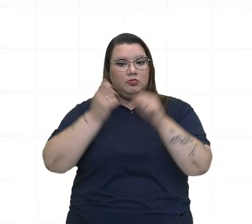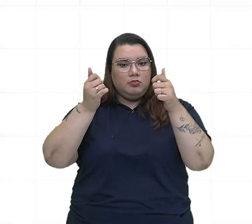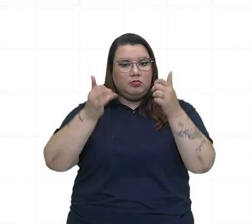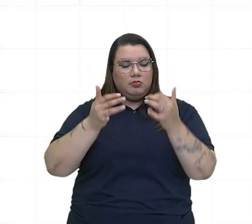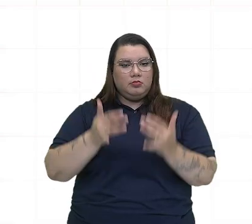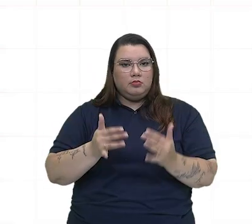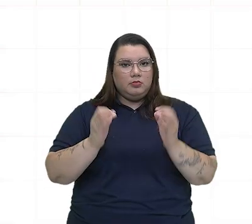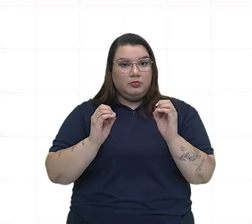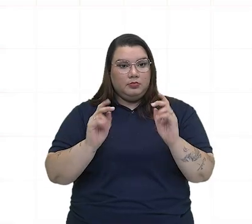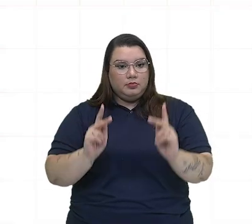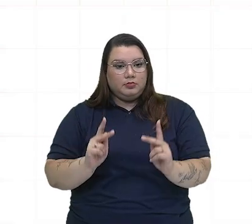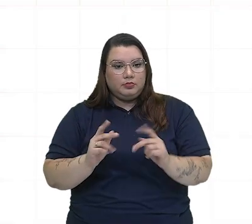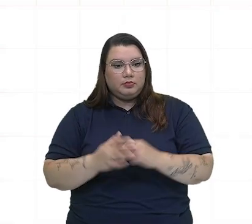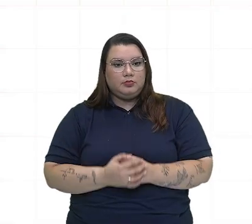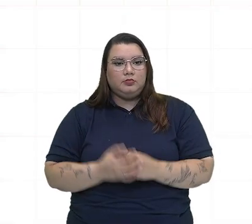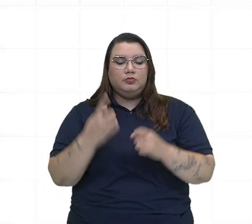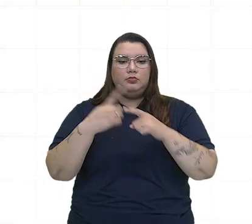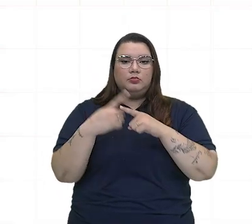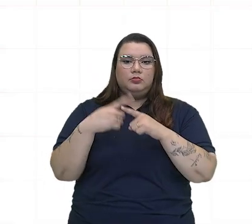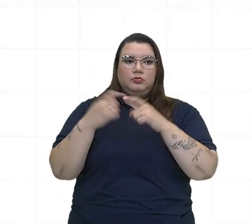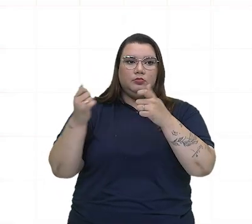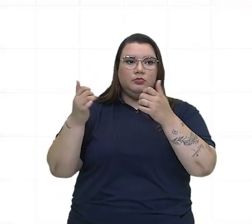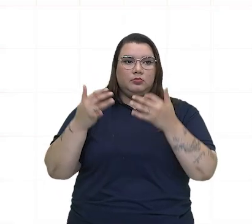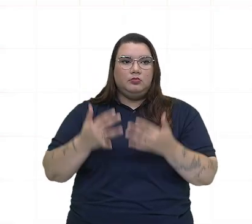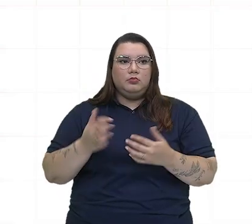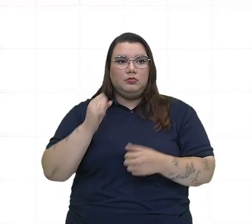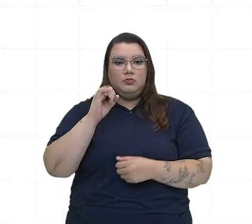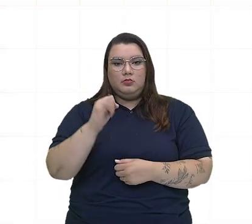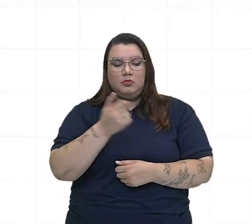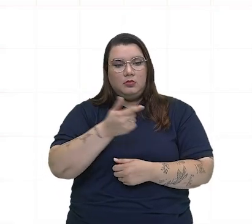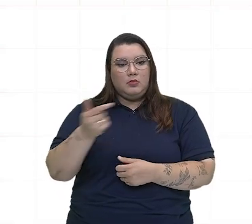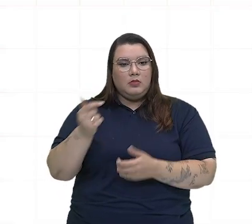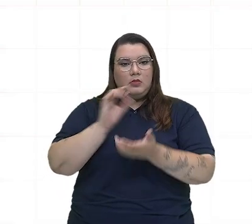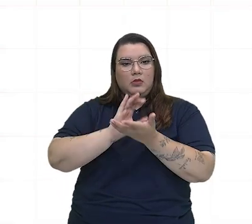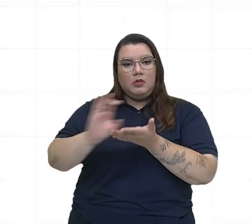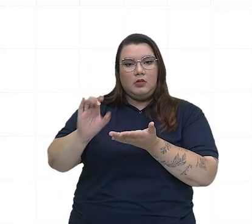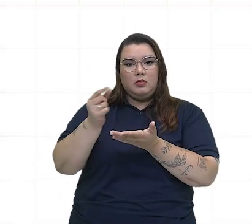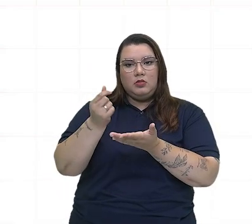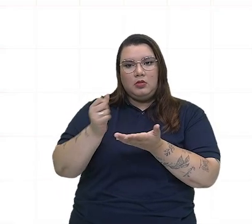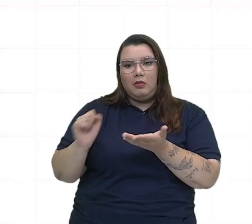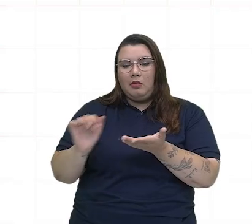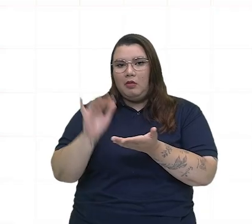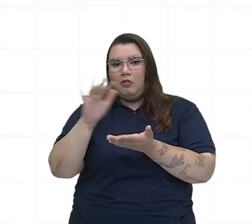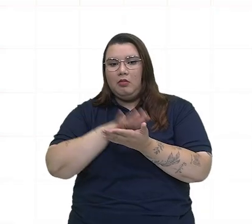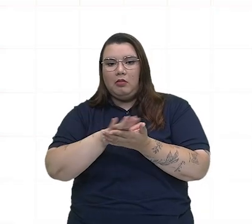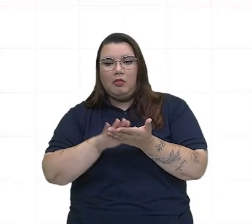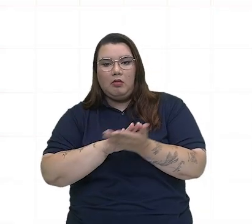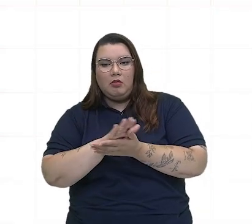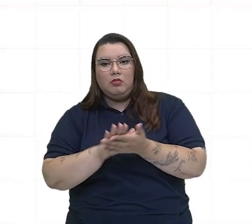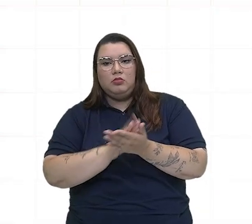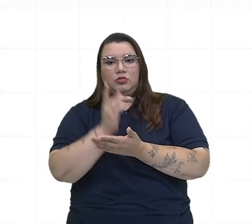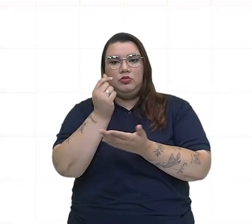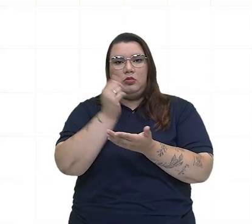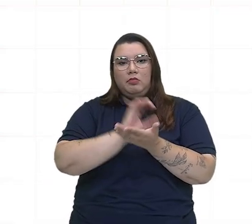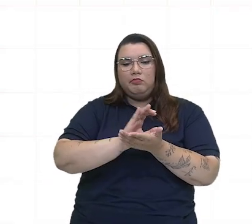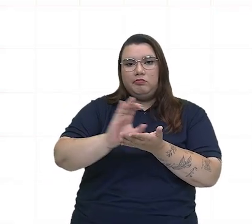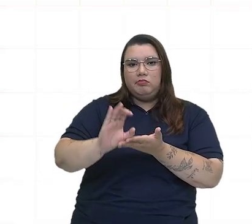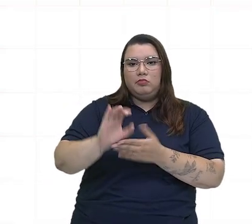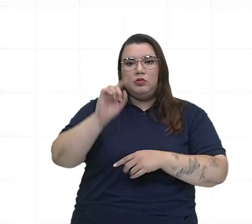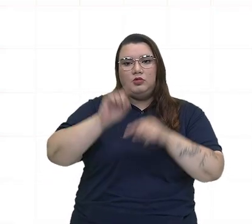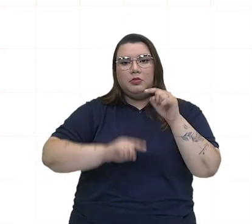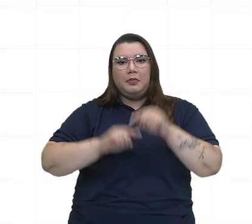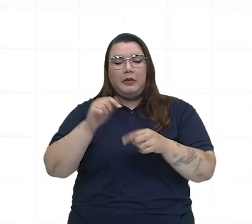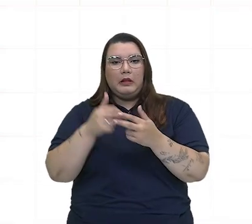características. Certo? Porque, como disse, não há um investimento pesado ali de capital,